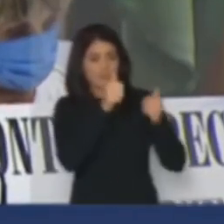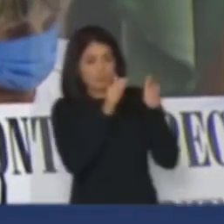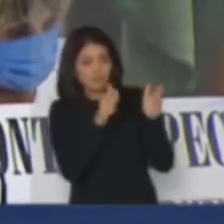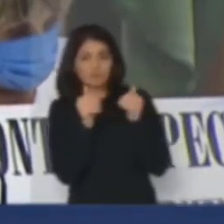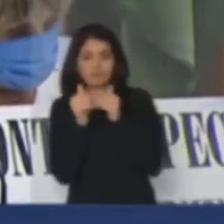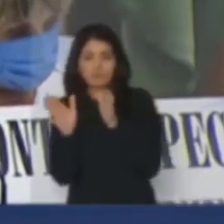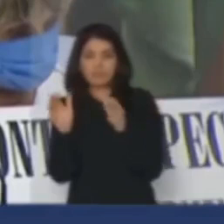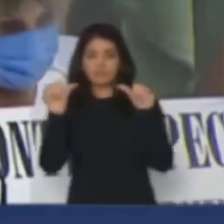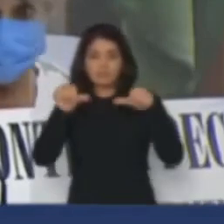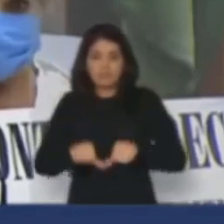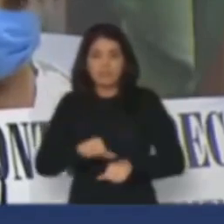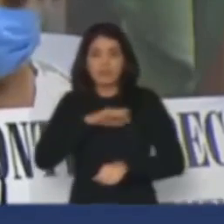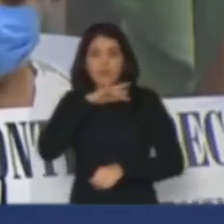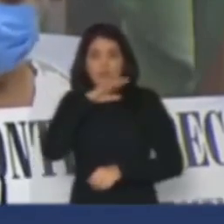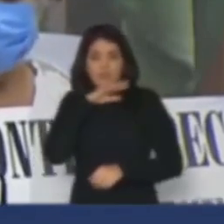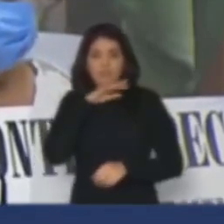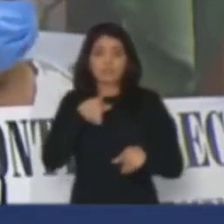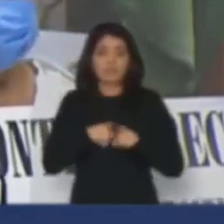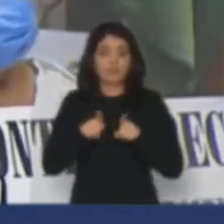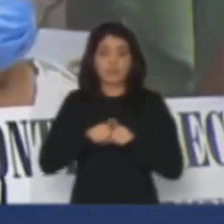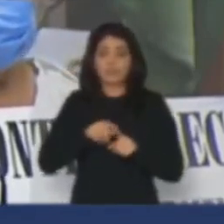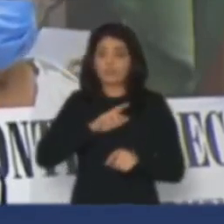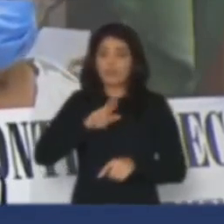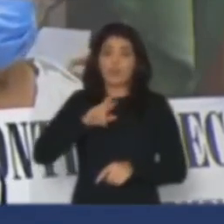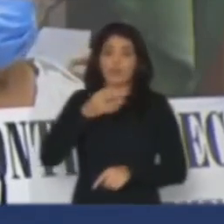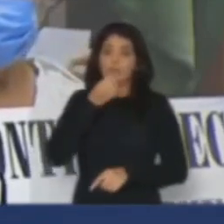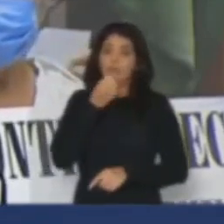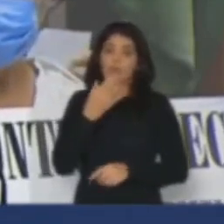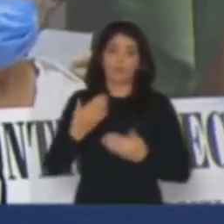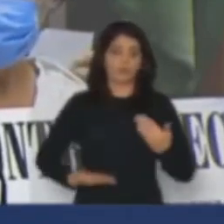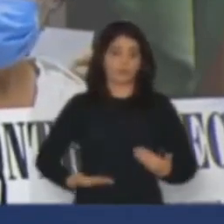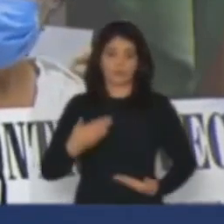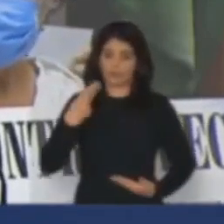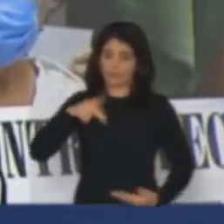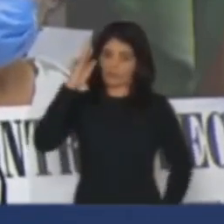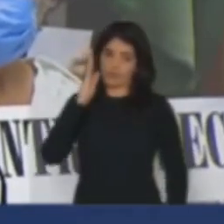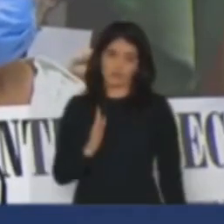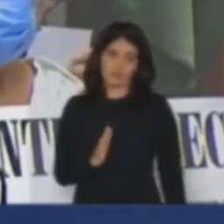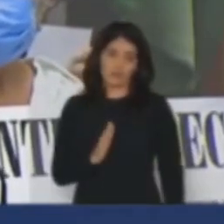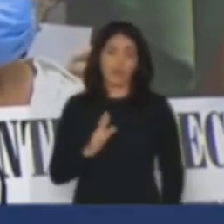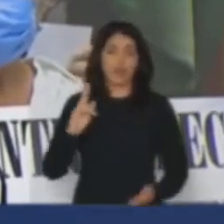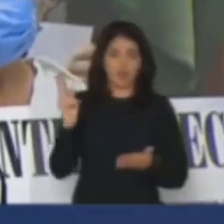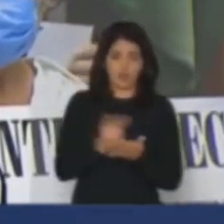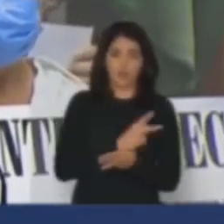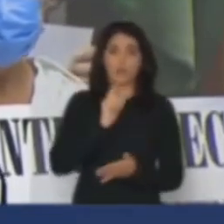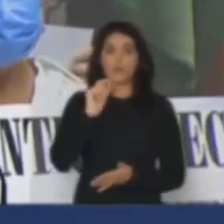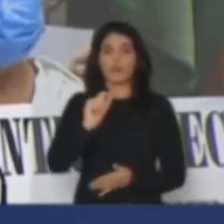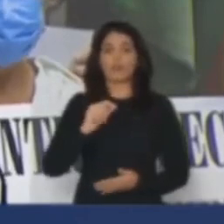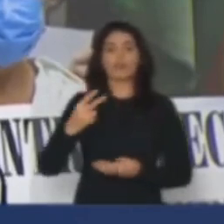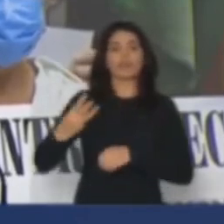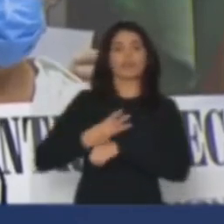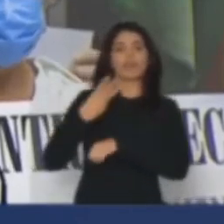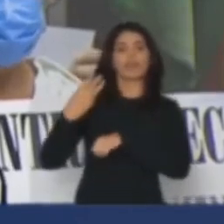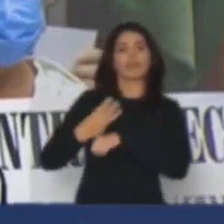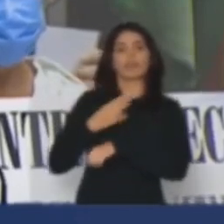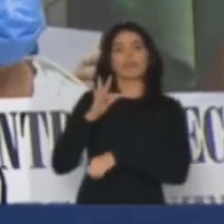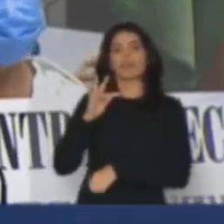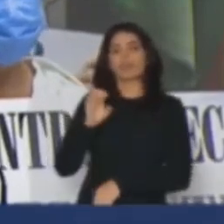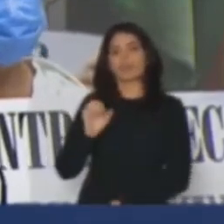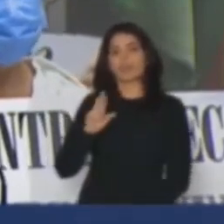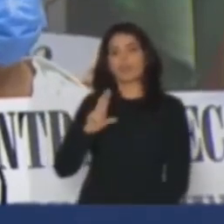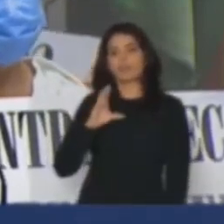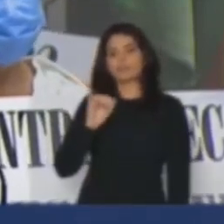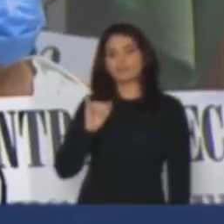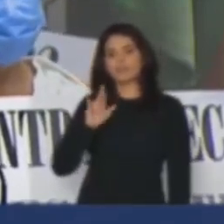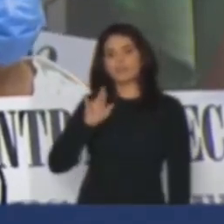sido também um desastre para o serviço público brasileiro, que é o que acontece com as famigeradas terceirizações. Agora, Sola,